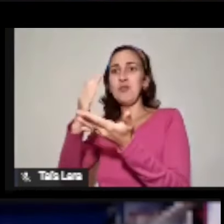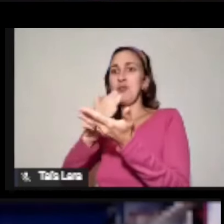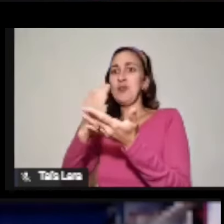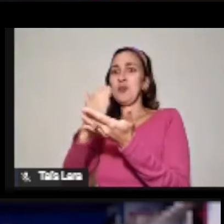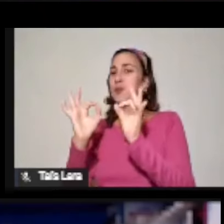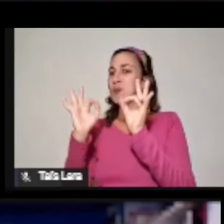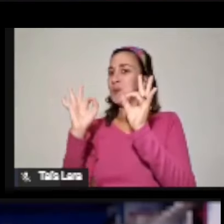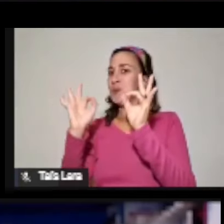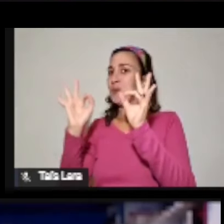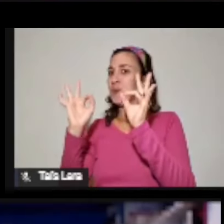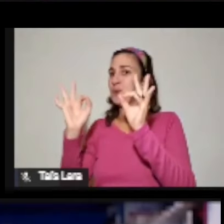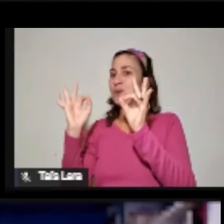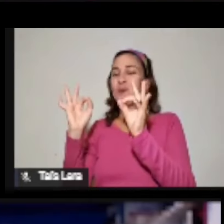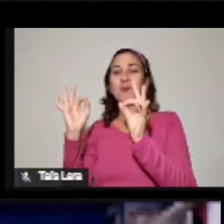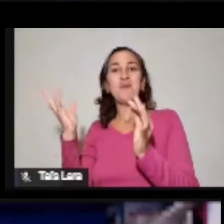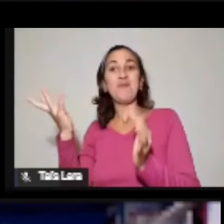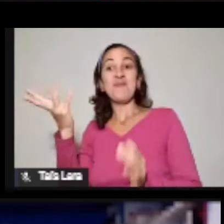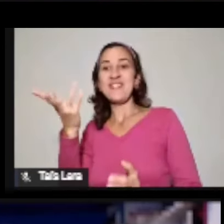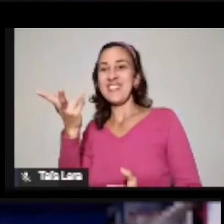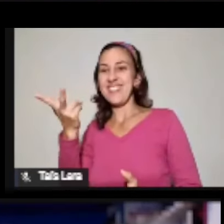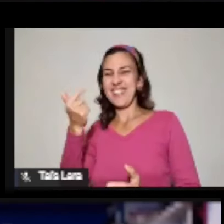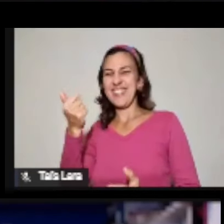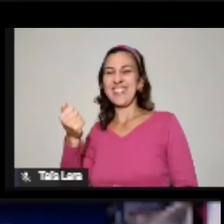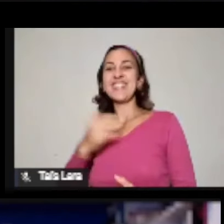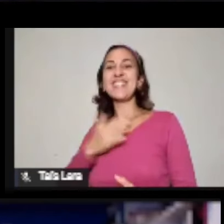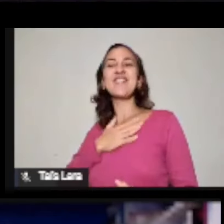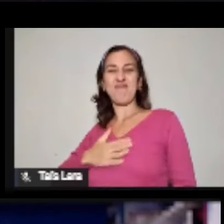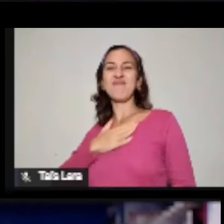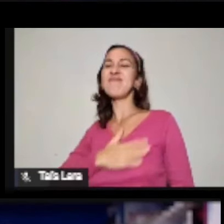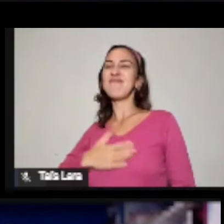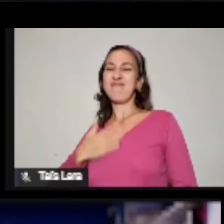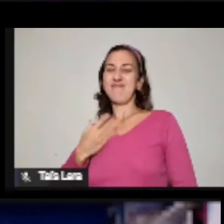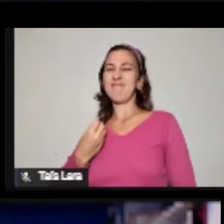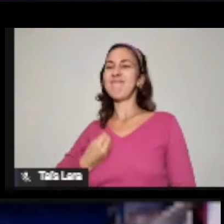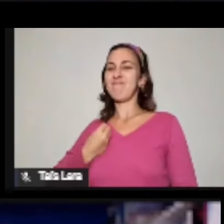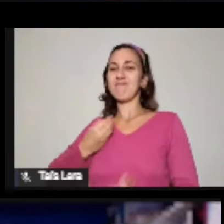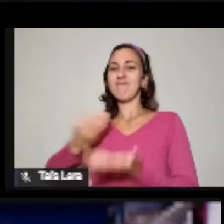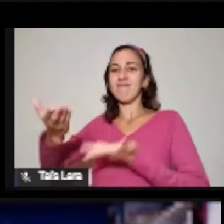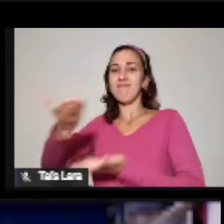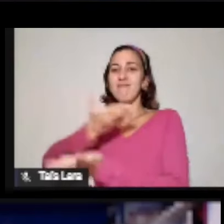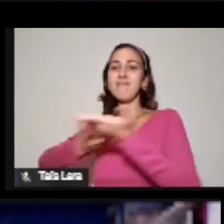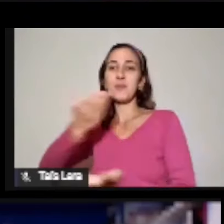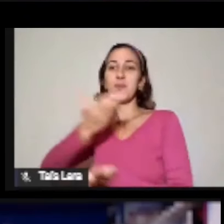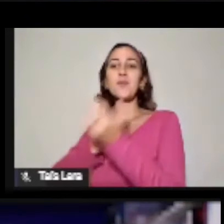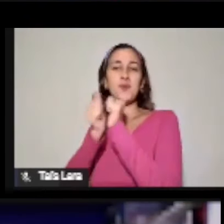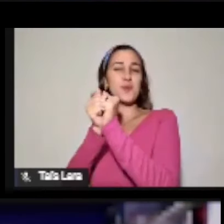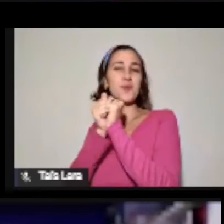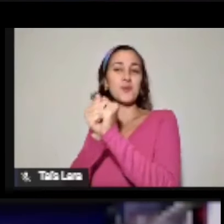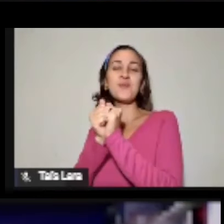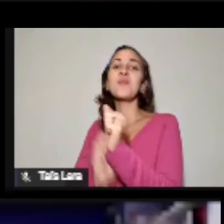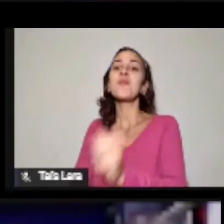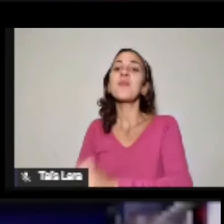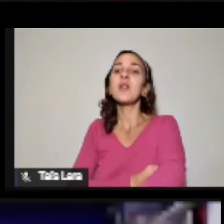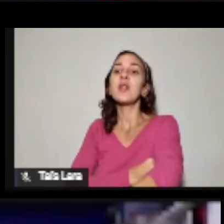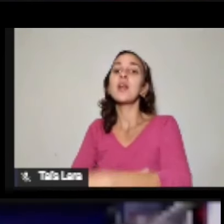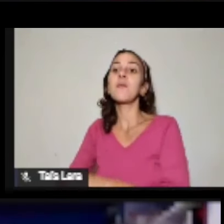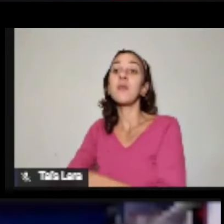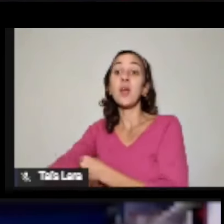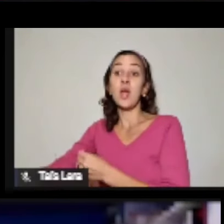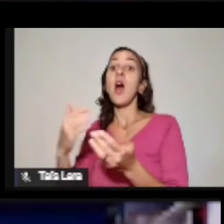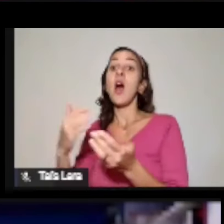acessibilidade e tudo. Fico super feliz de participar do processo todo. Carol, queria lembrar aqui o que eu falei no início da live, para quem entrou